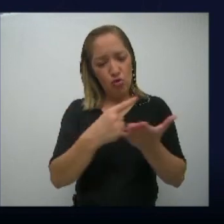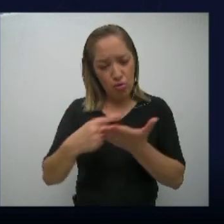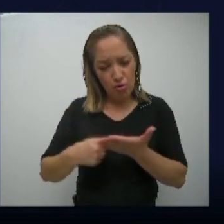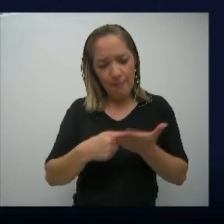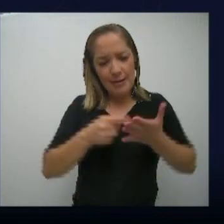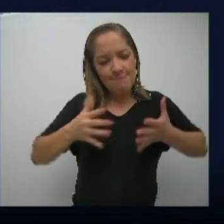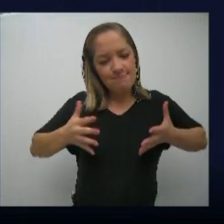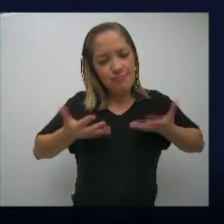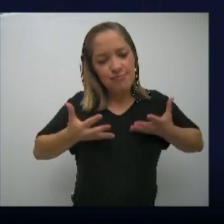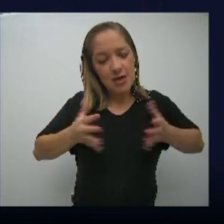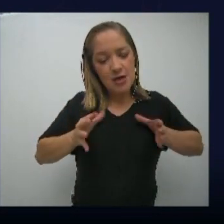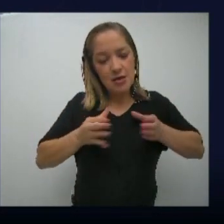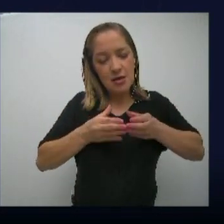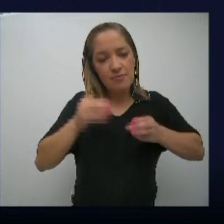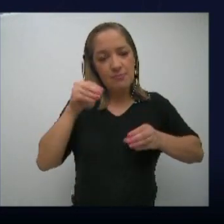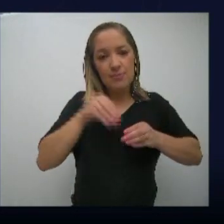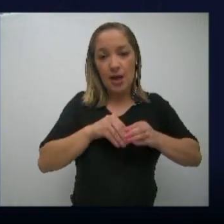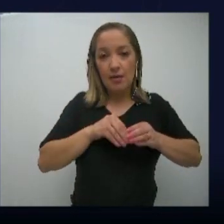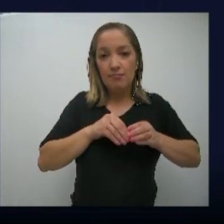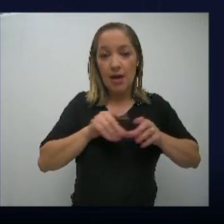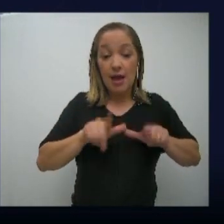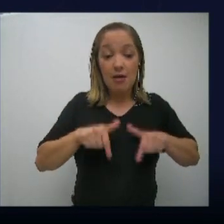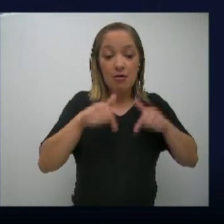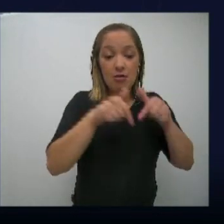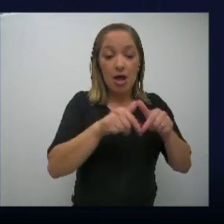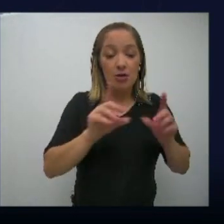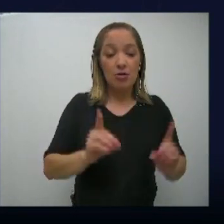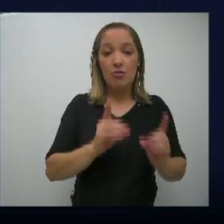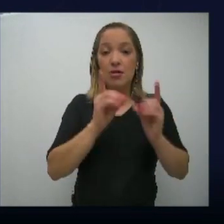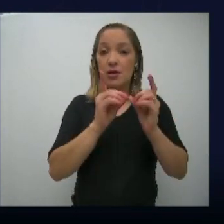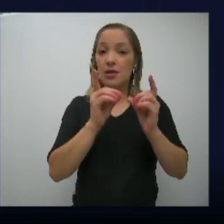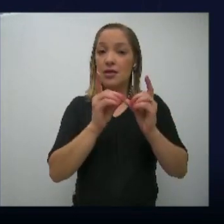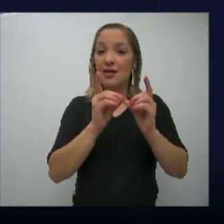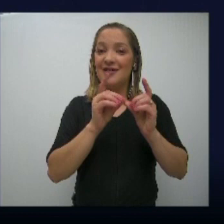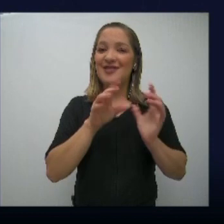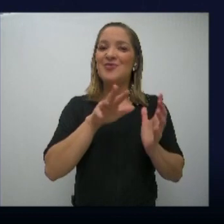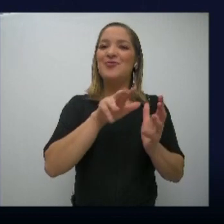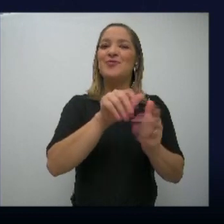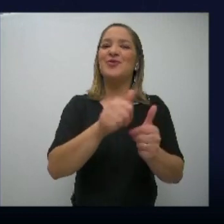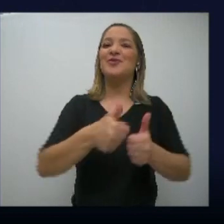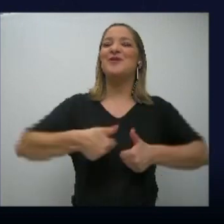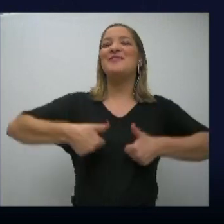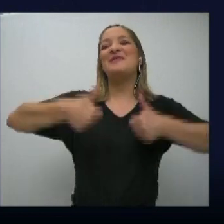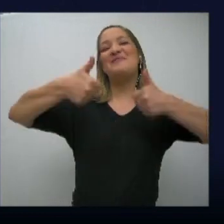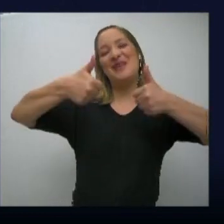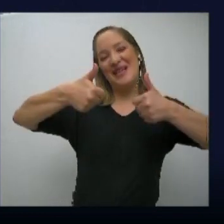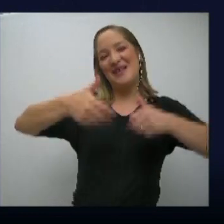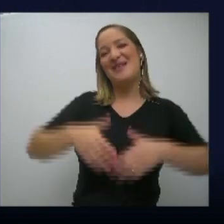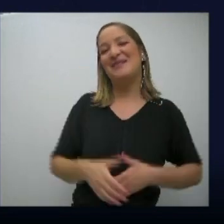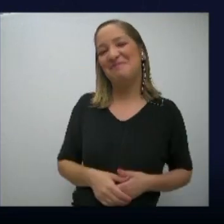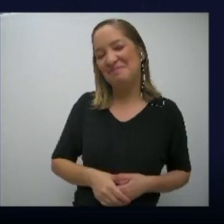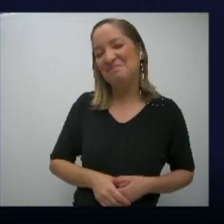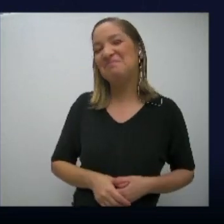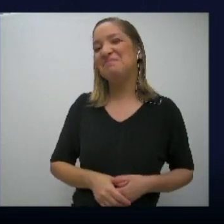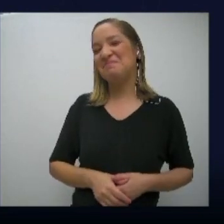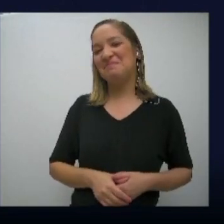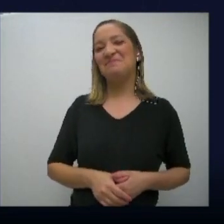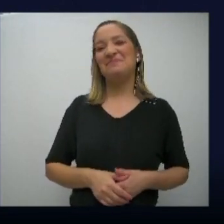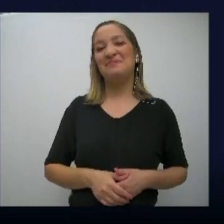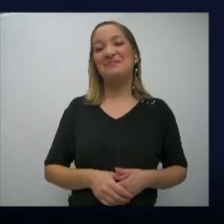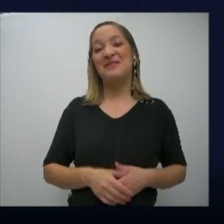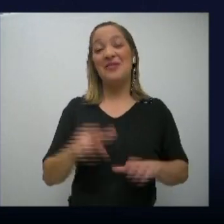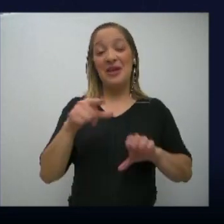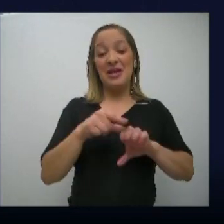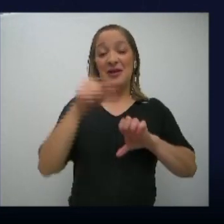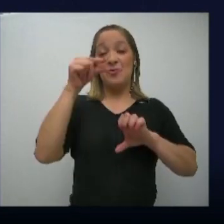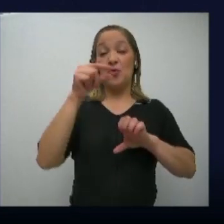isso inspira as equipes internas e se engasgar com os clientes e no final deste mundo melhor né Então é eu tive que que